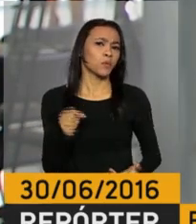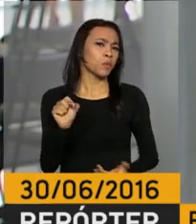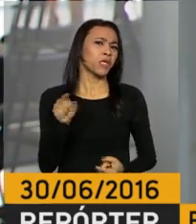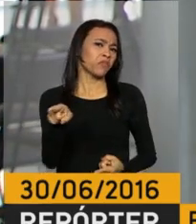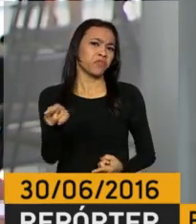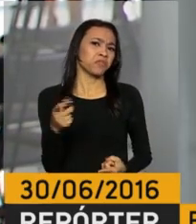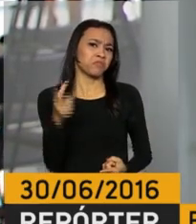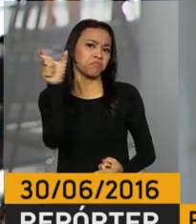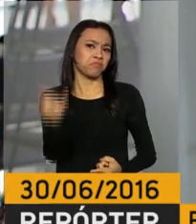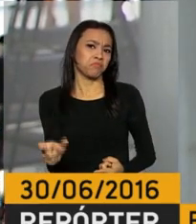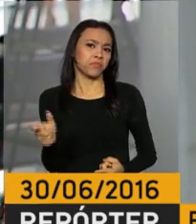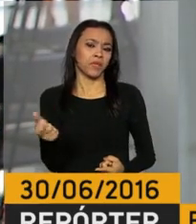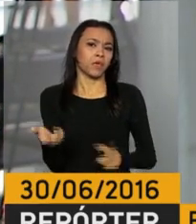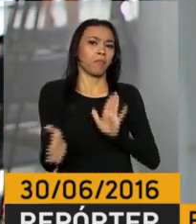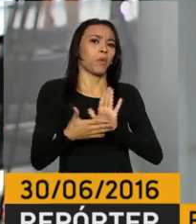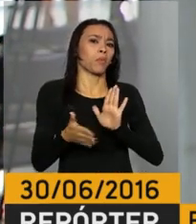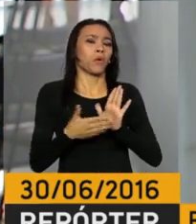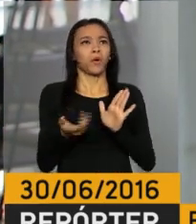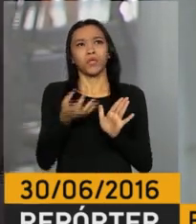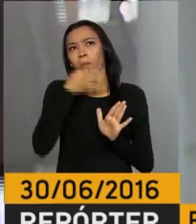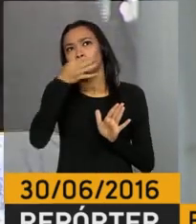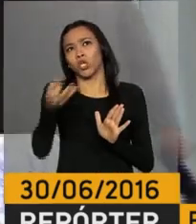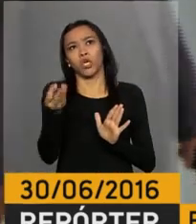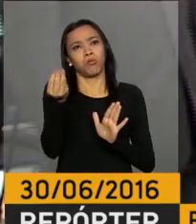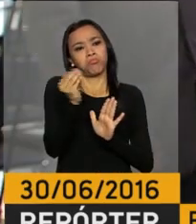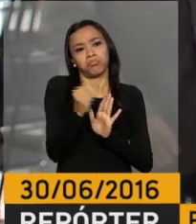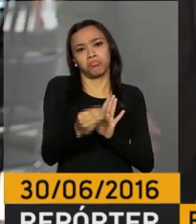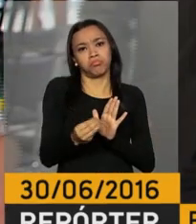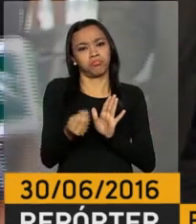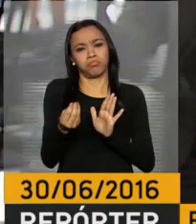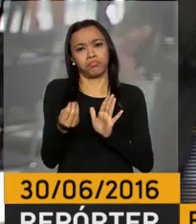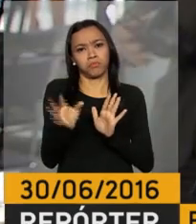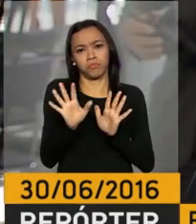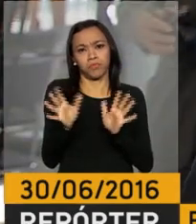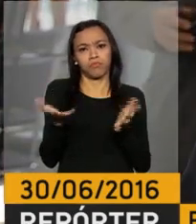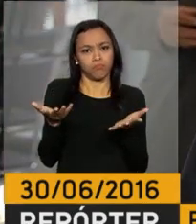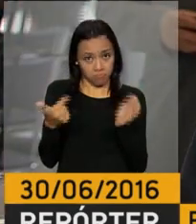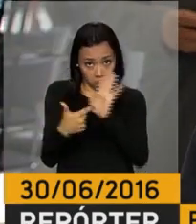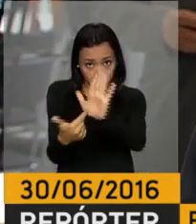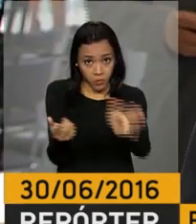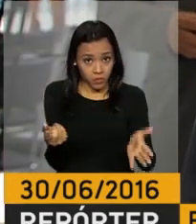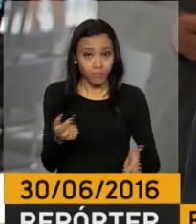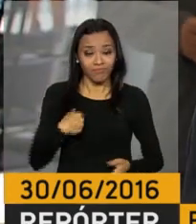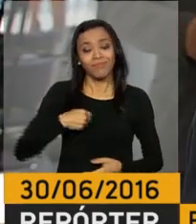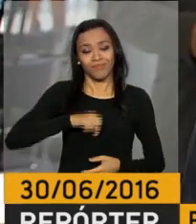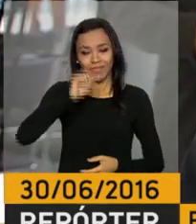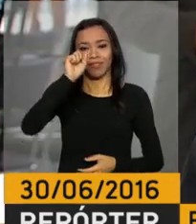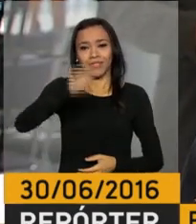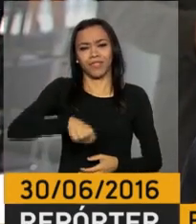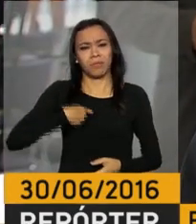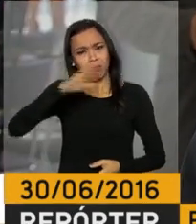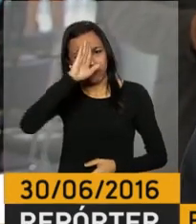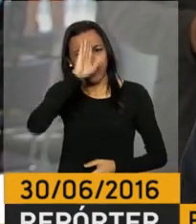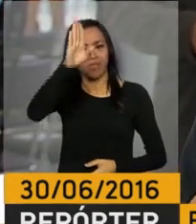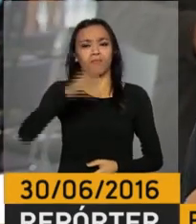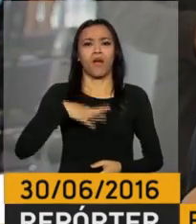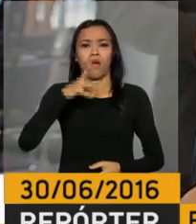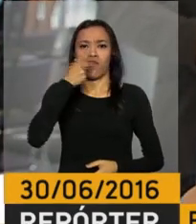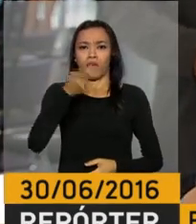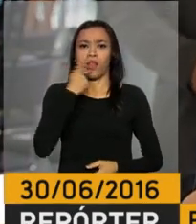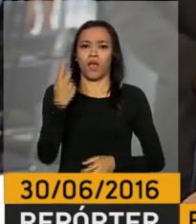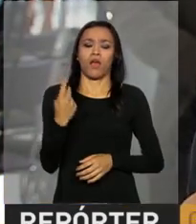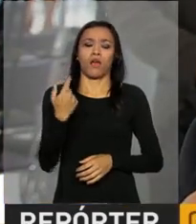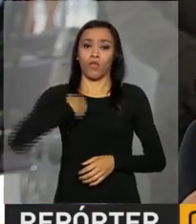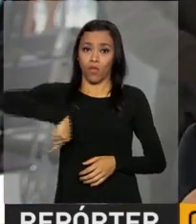o senhor pretende colocar tem alguma questão mais específica mais pontual Sem dúvida um dos pontos principais que